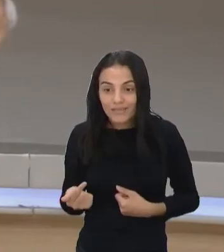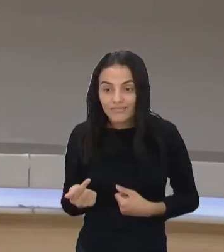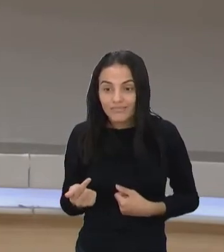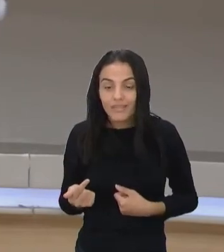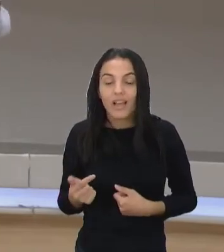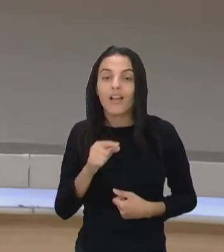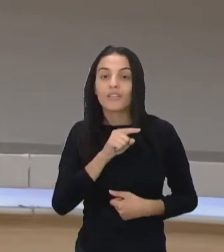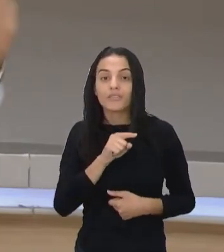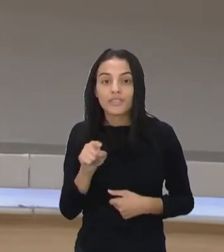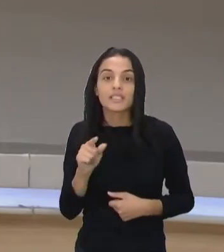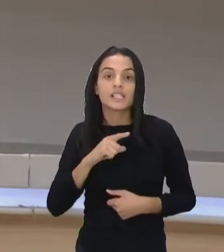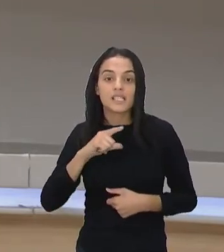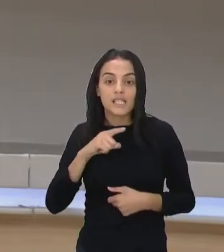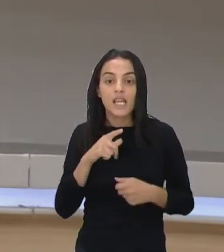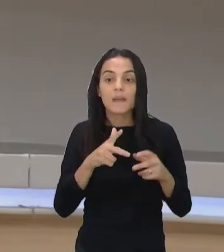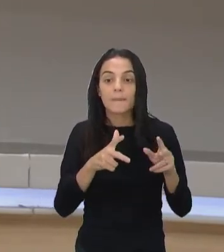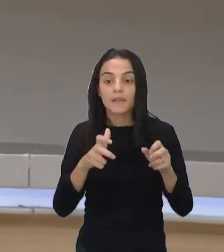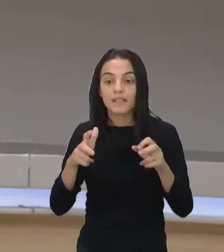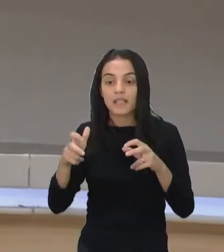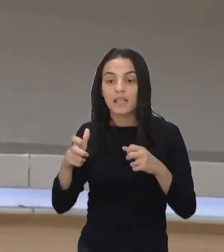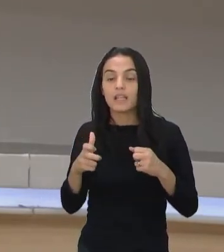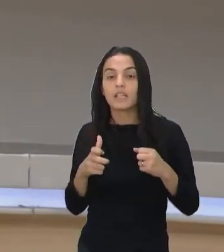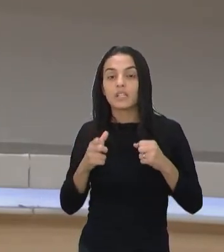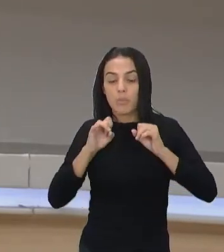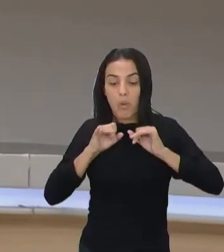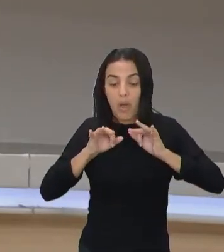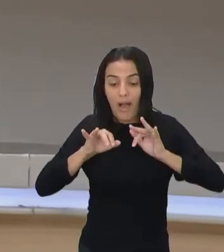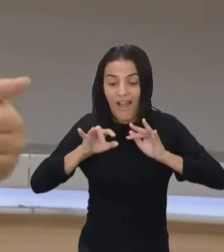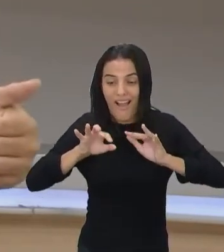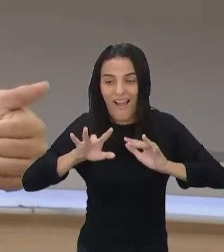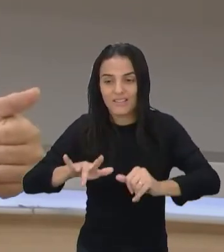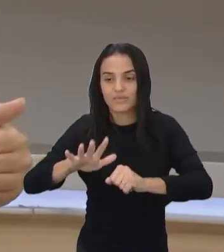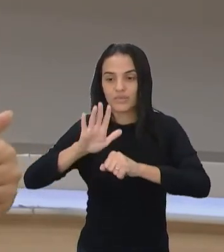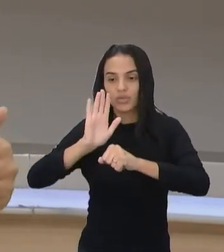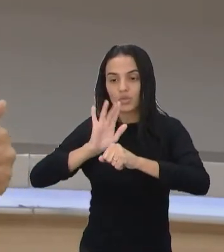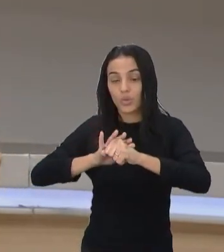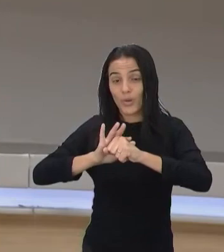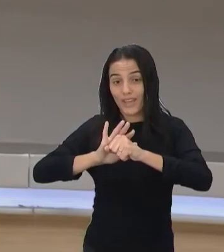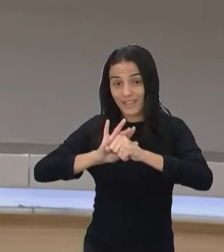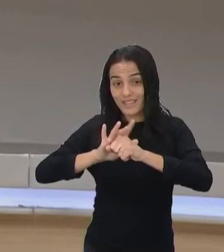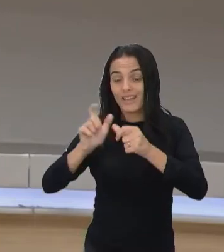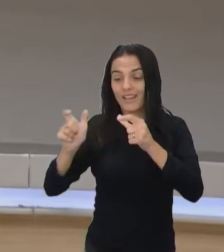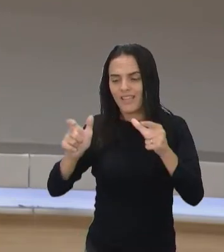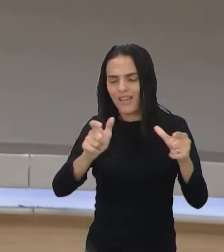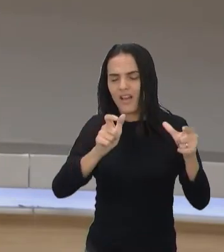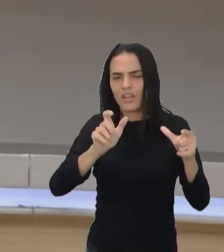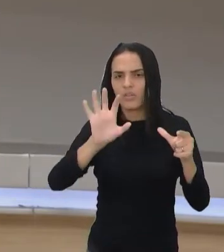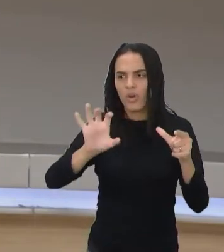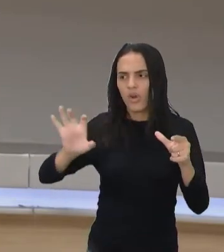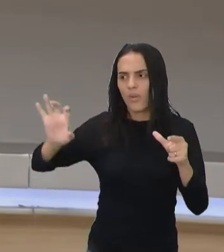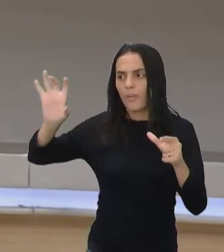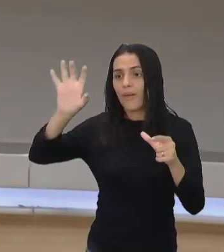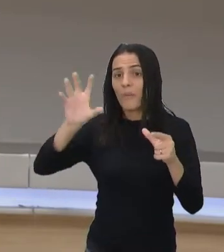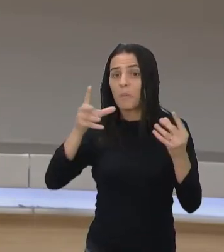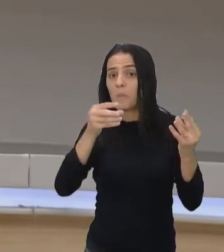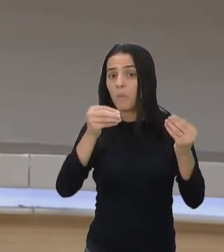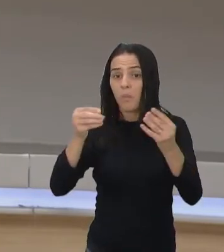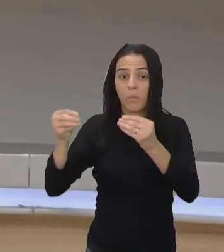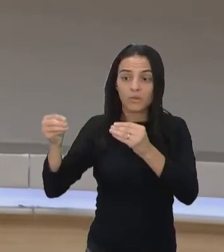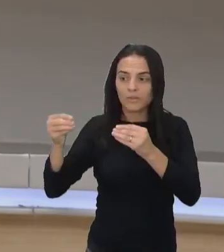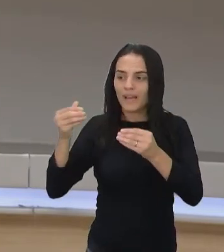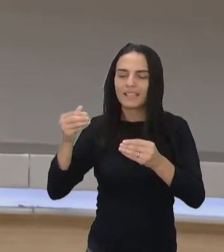tem aí a propensão de epidemias que vão assolar as grandes cidades europeias de uma forma muito